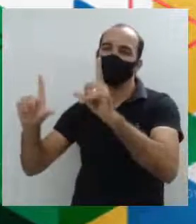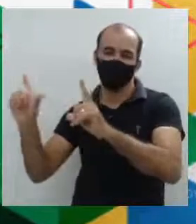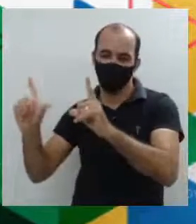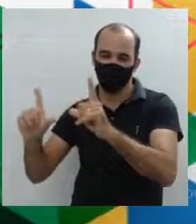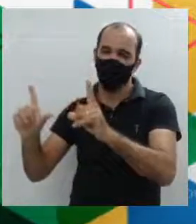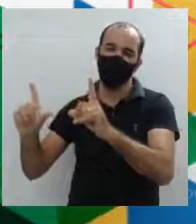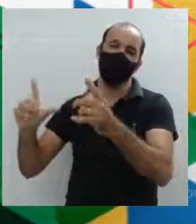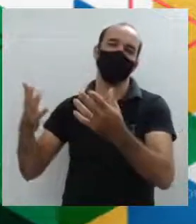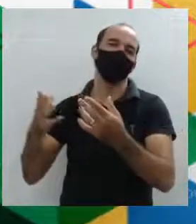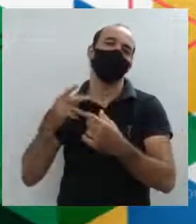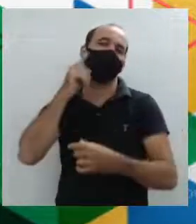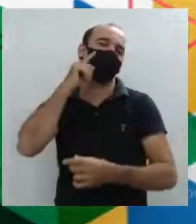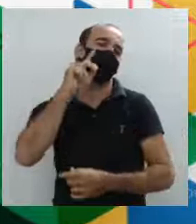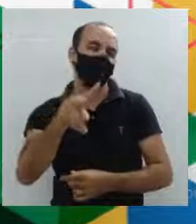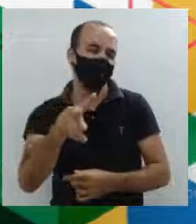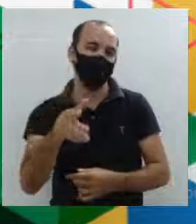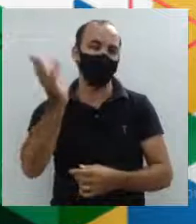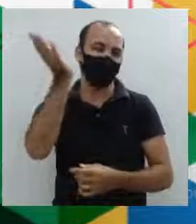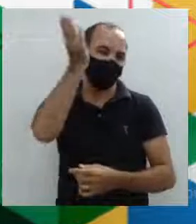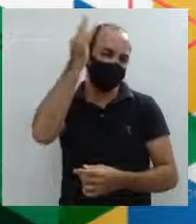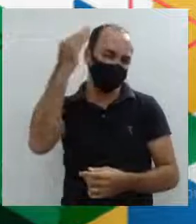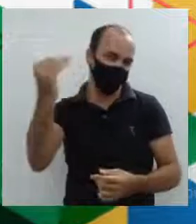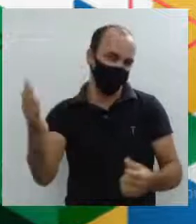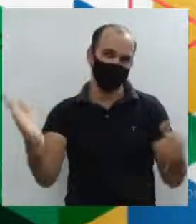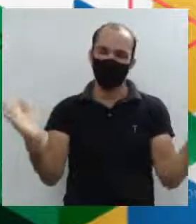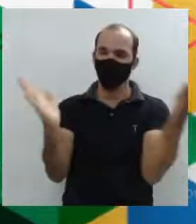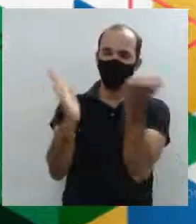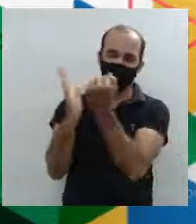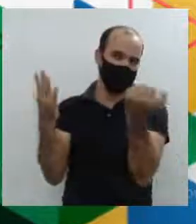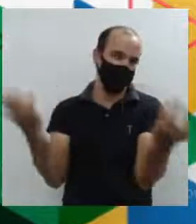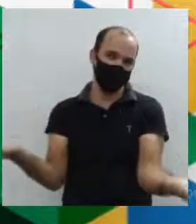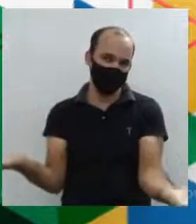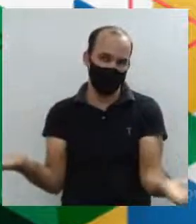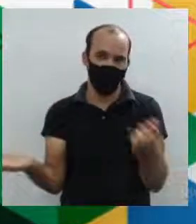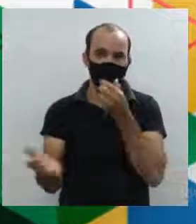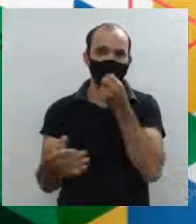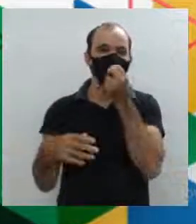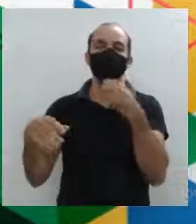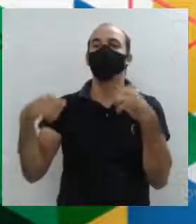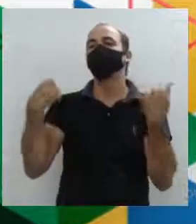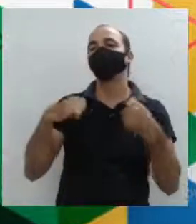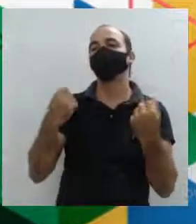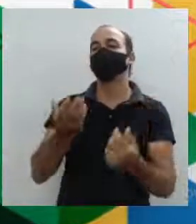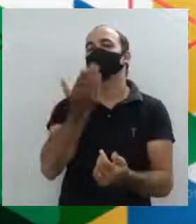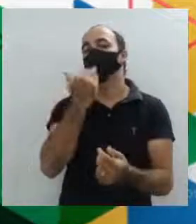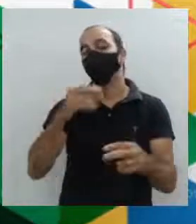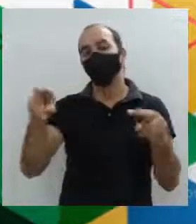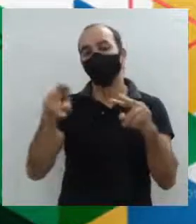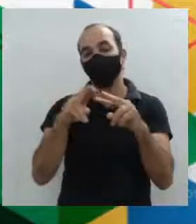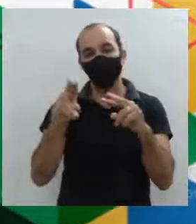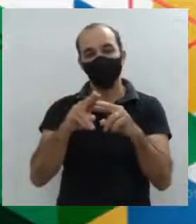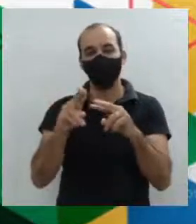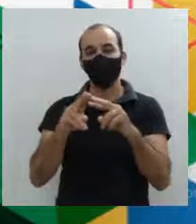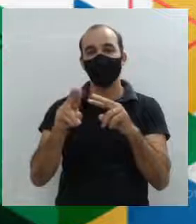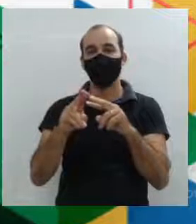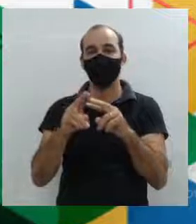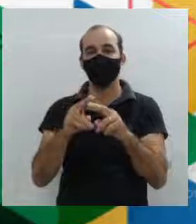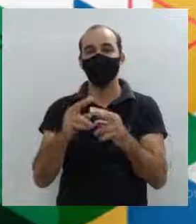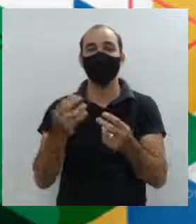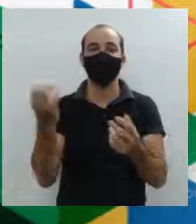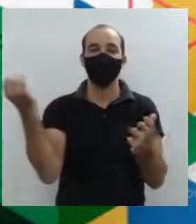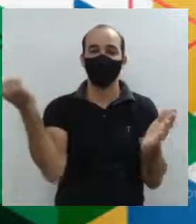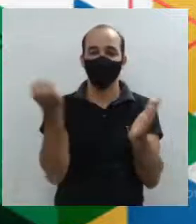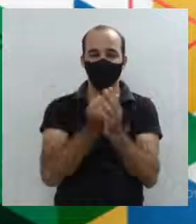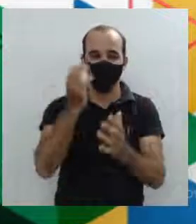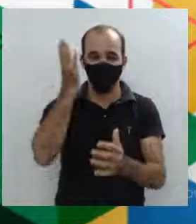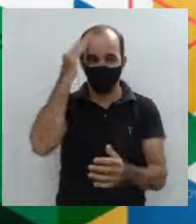refrigerante. Eu não vou citar nomes aqui, mas uma vez eu li um livro chamado As 22 Leis do Marketing. Eu acho que é mais ou menos esse o